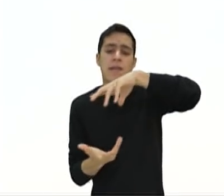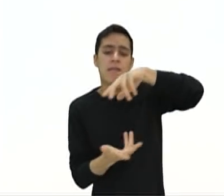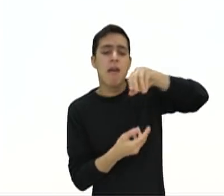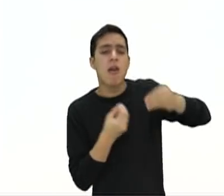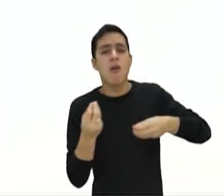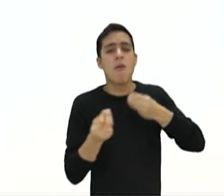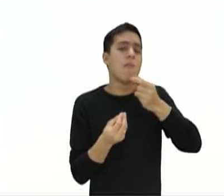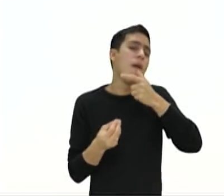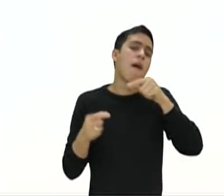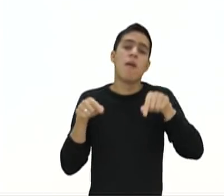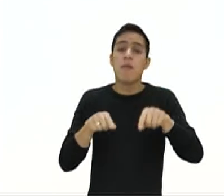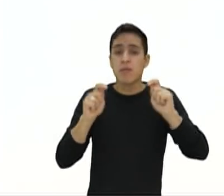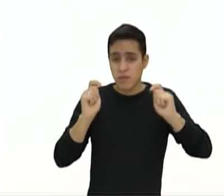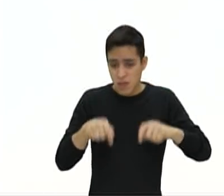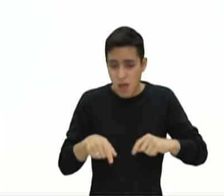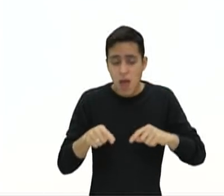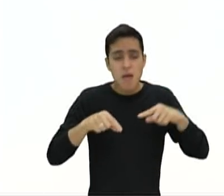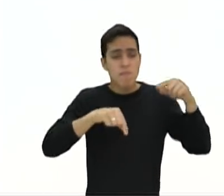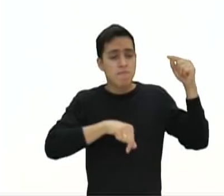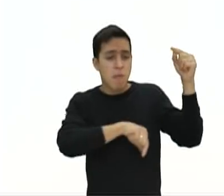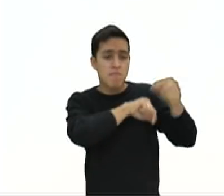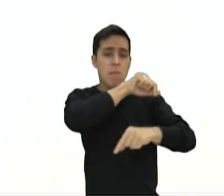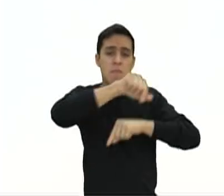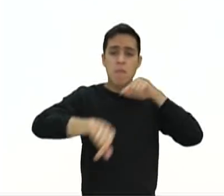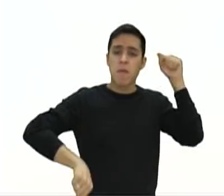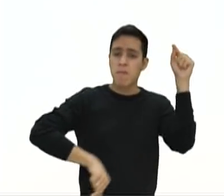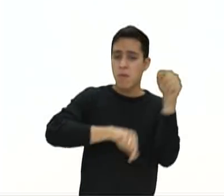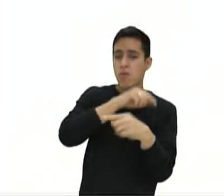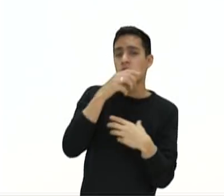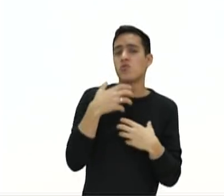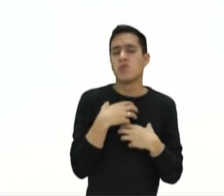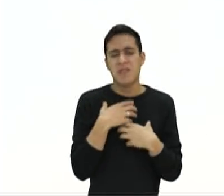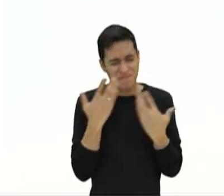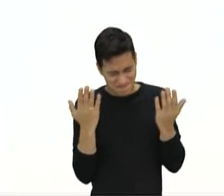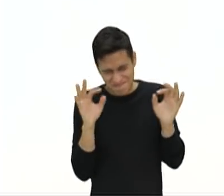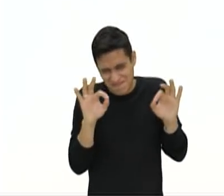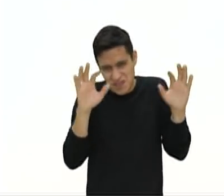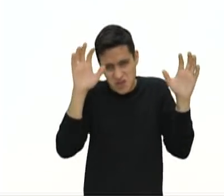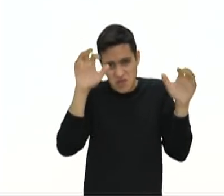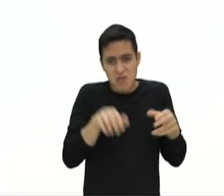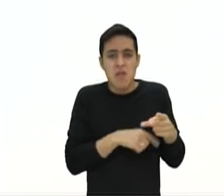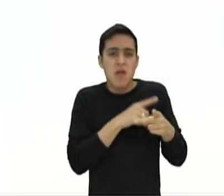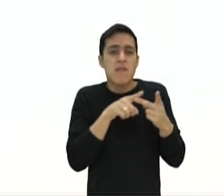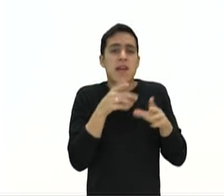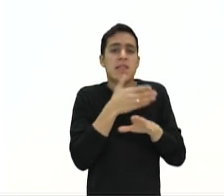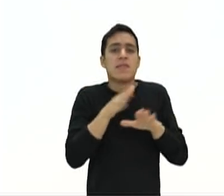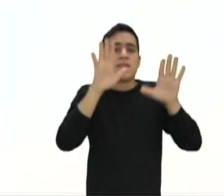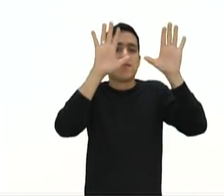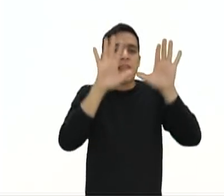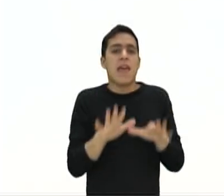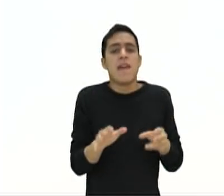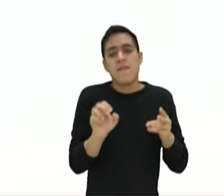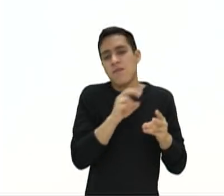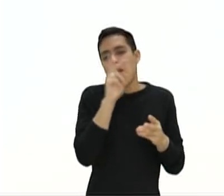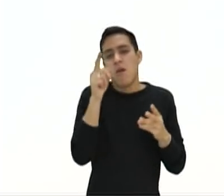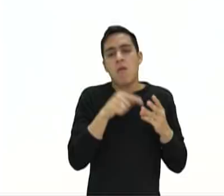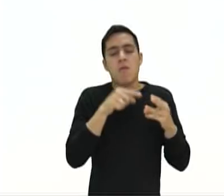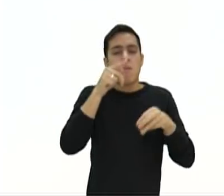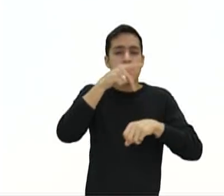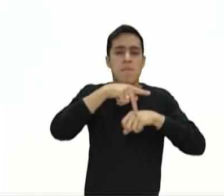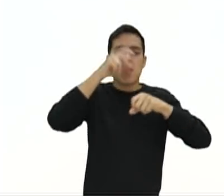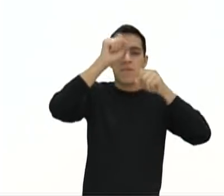se precipitar, ou seja, ela cai em forma de chuva, neve ou granizo.